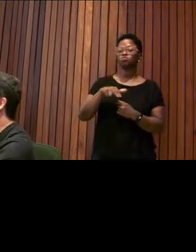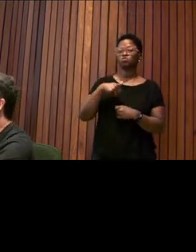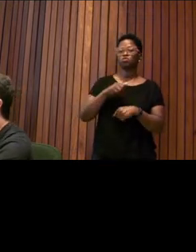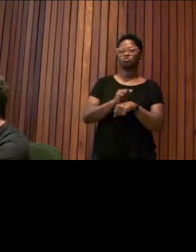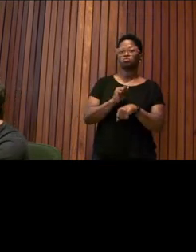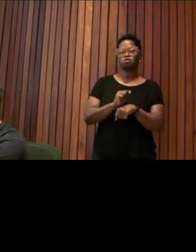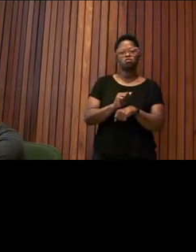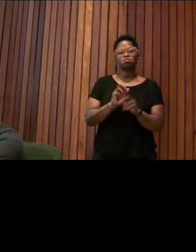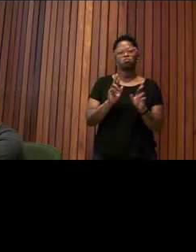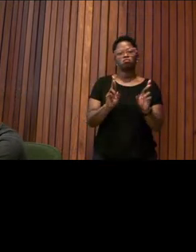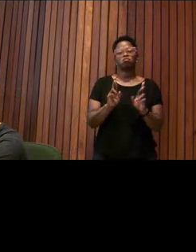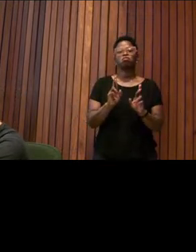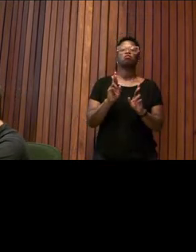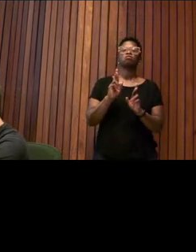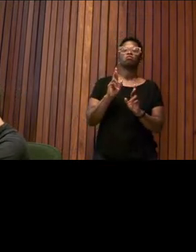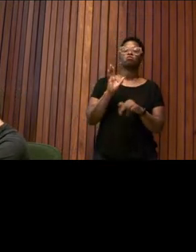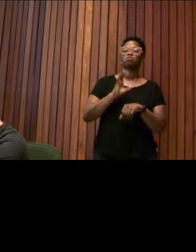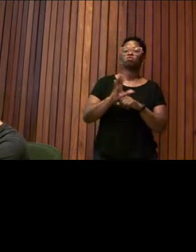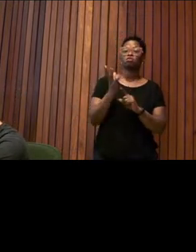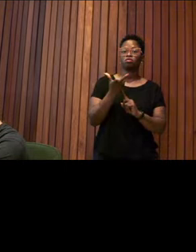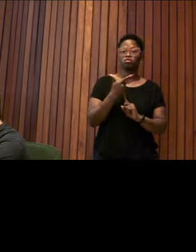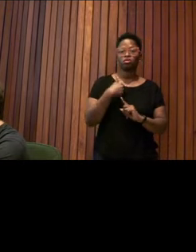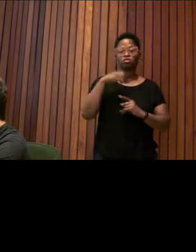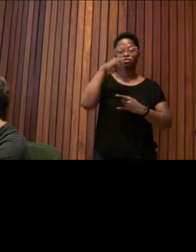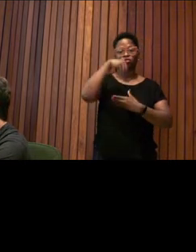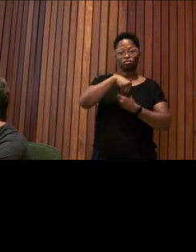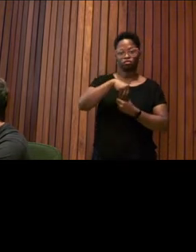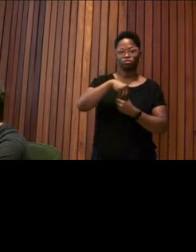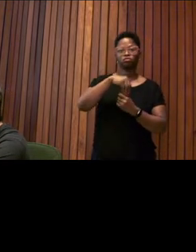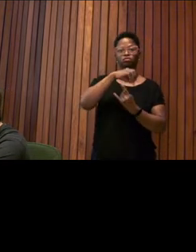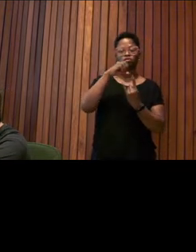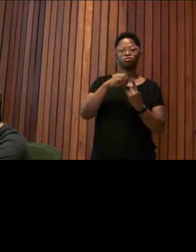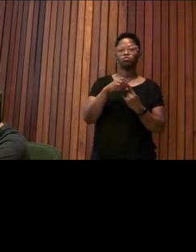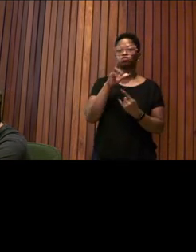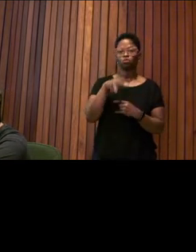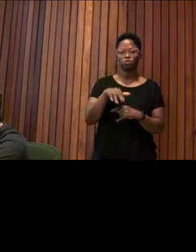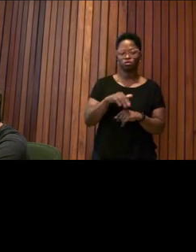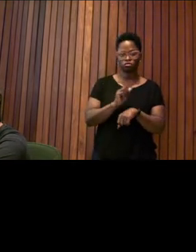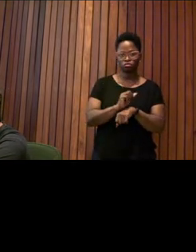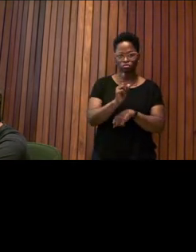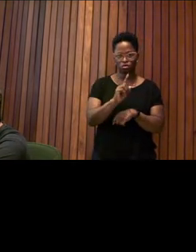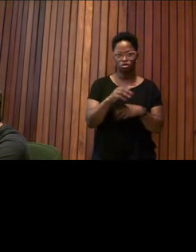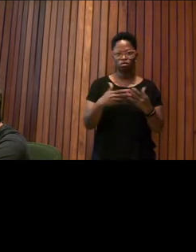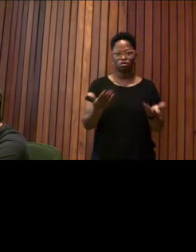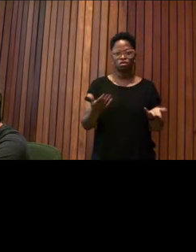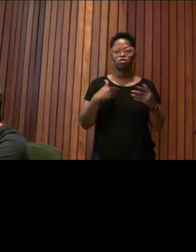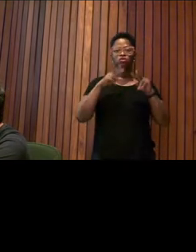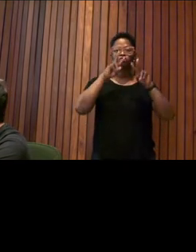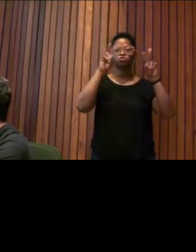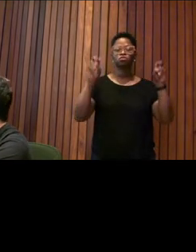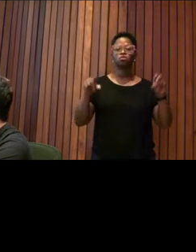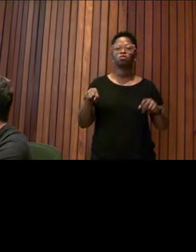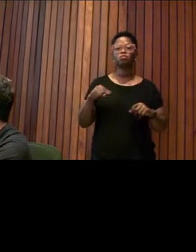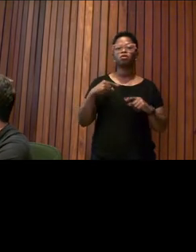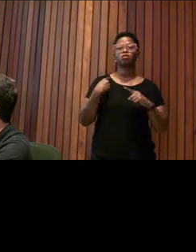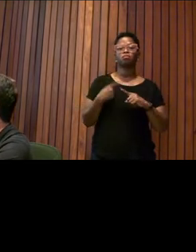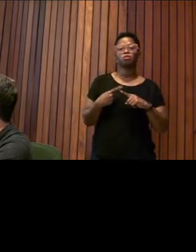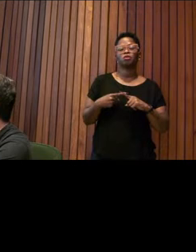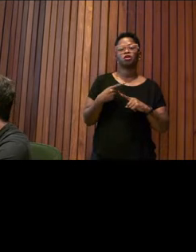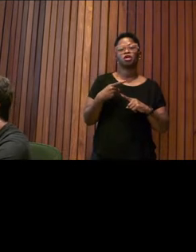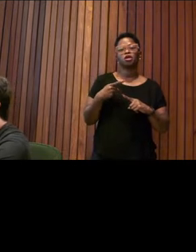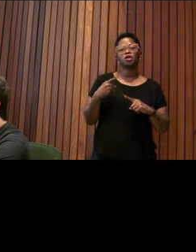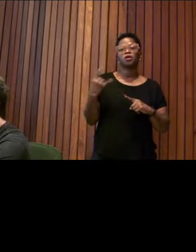um curso de artes assim na Fiocruz. E relacionado a algo